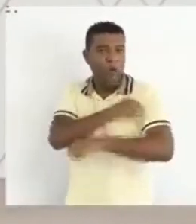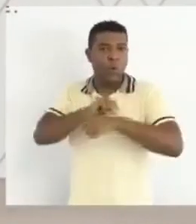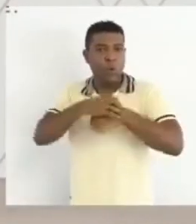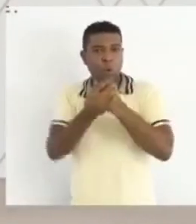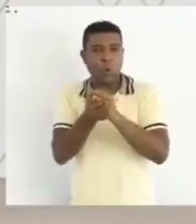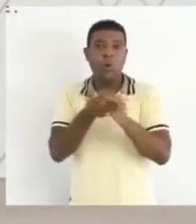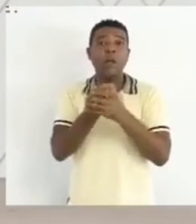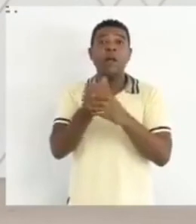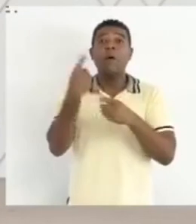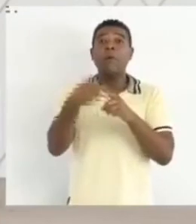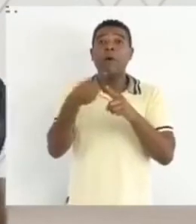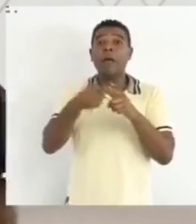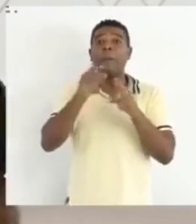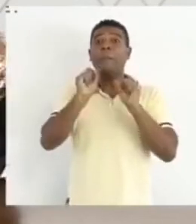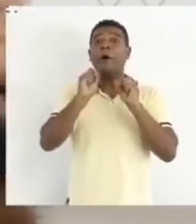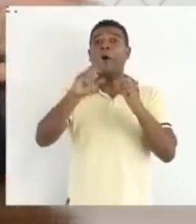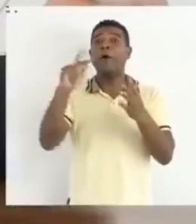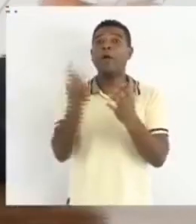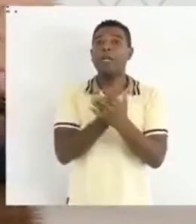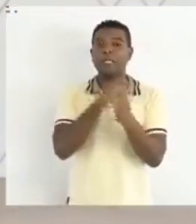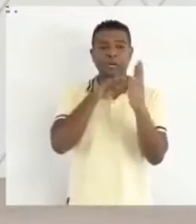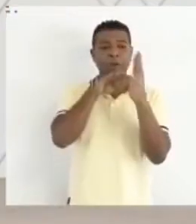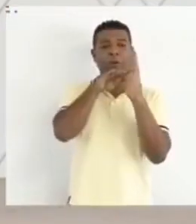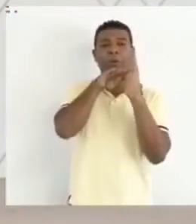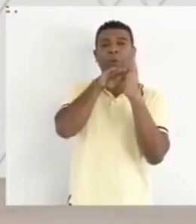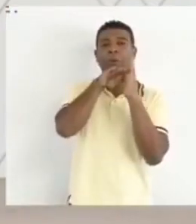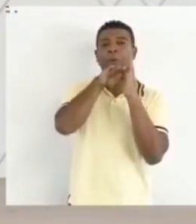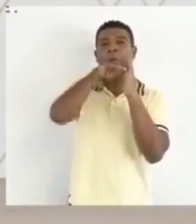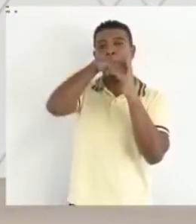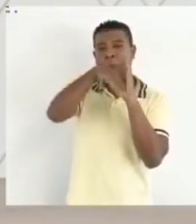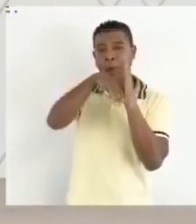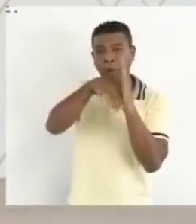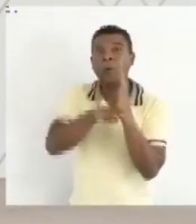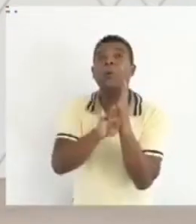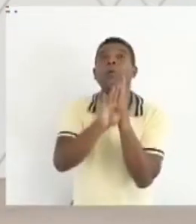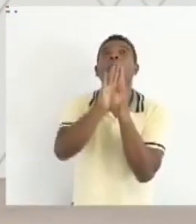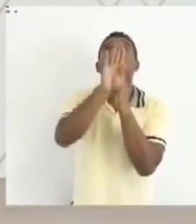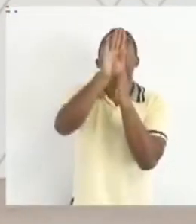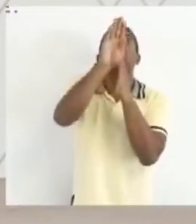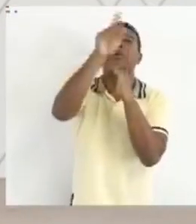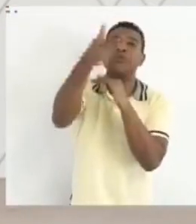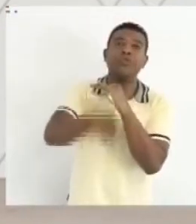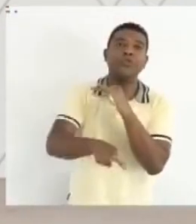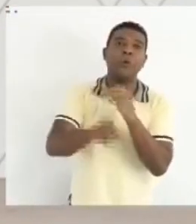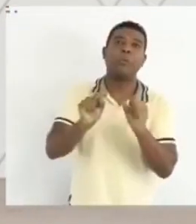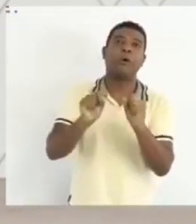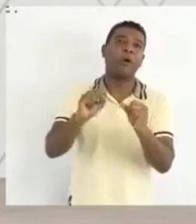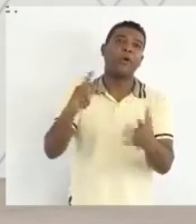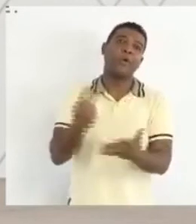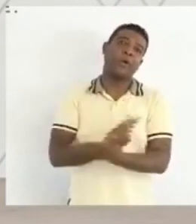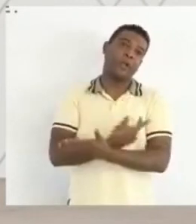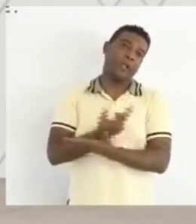É de se esperar que nós tenhamos algumas ondas, mas elas serão tanto menores quanto mais